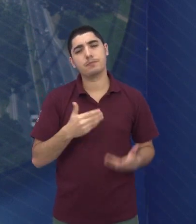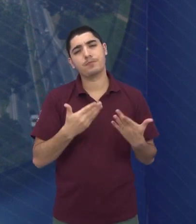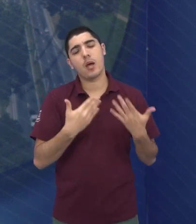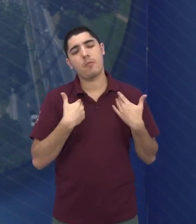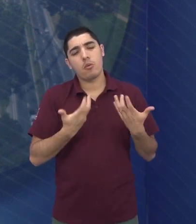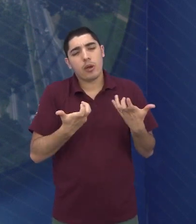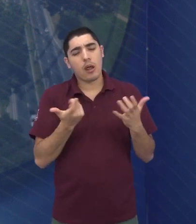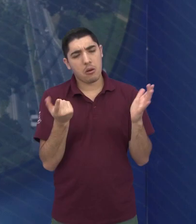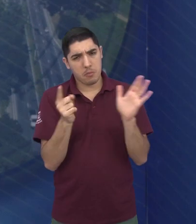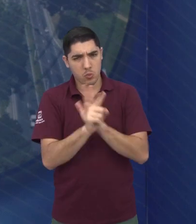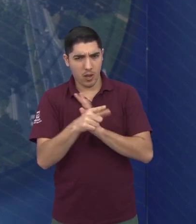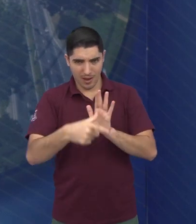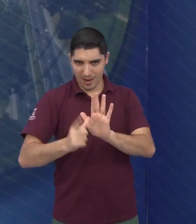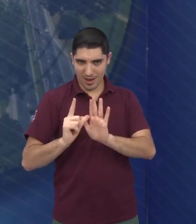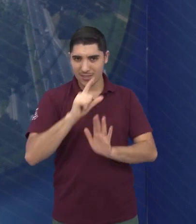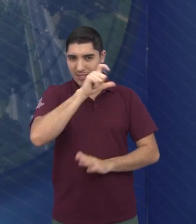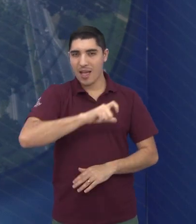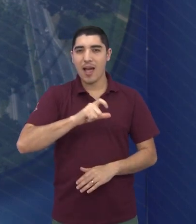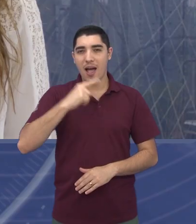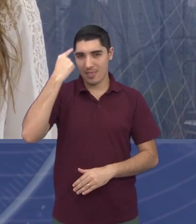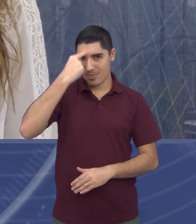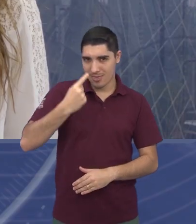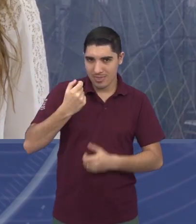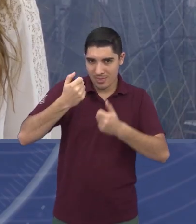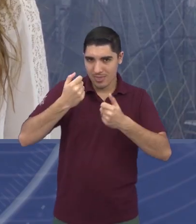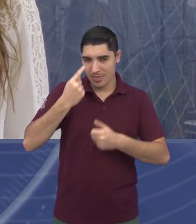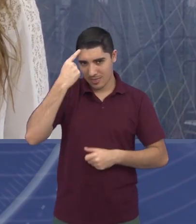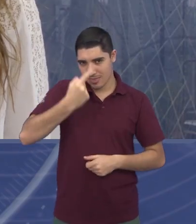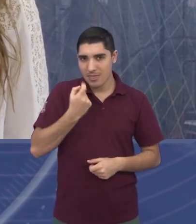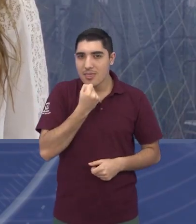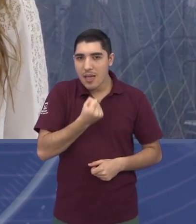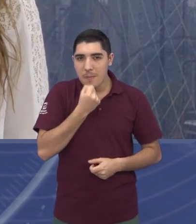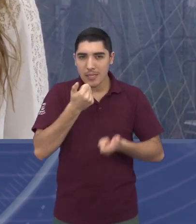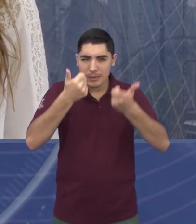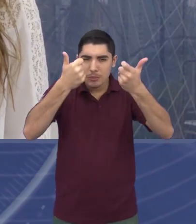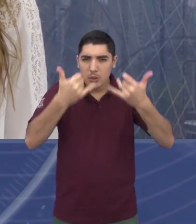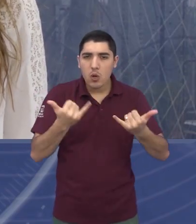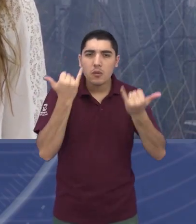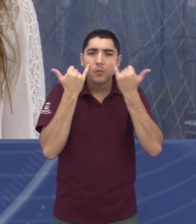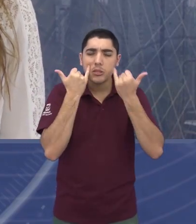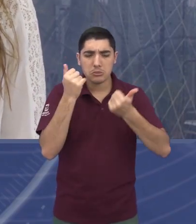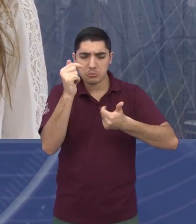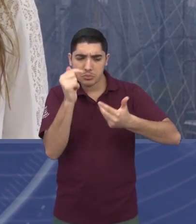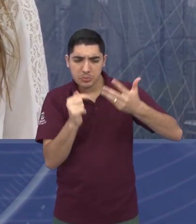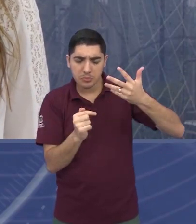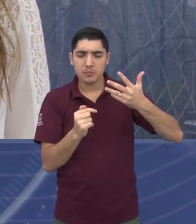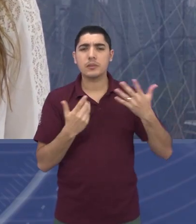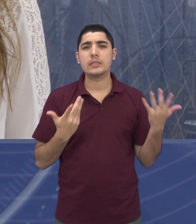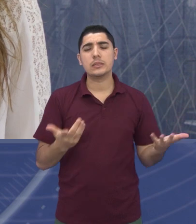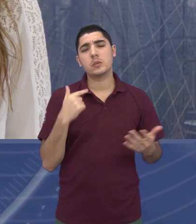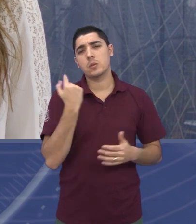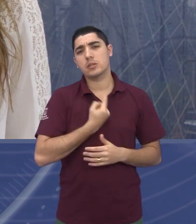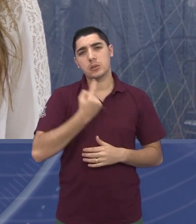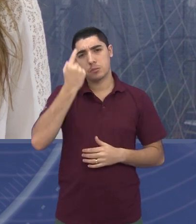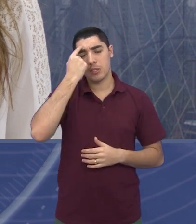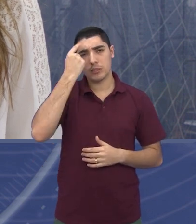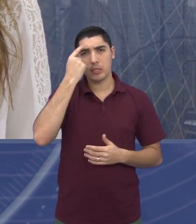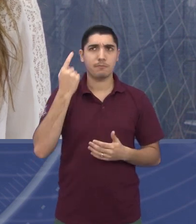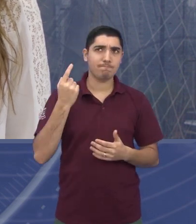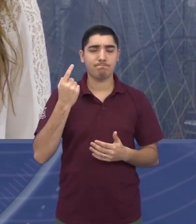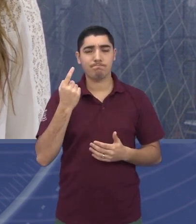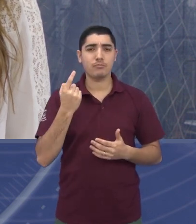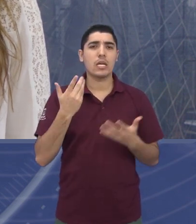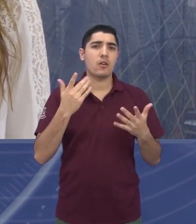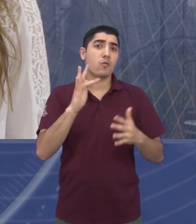falou no fim do primeiro bloco. Primeiramente, sobre essa questão da expectativa de vida. foram quase 30